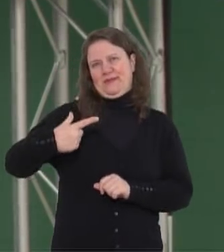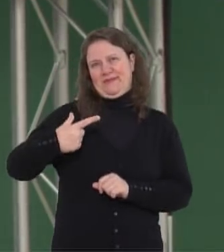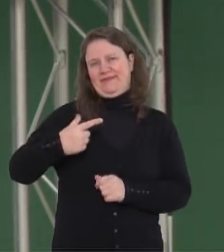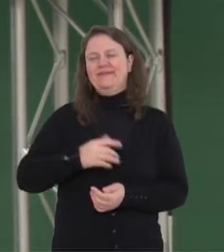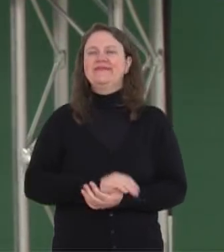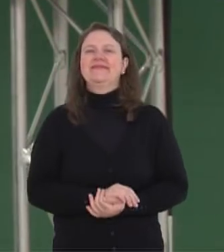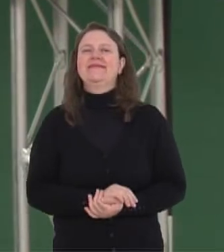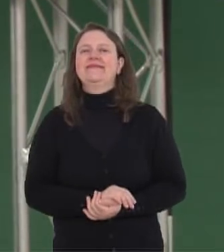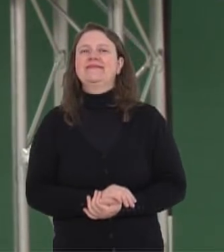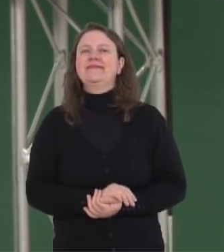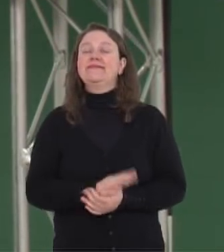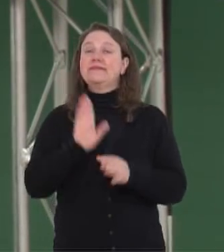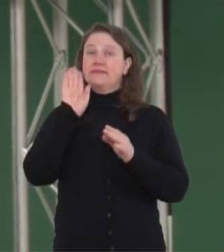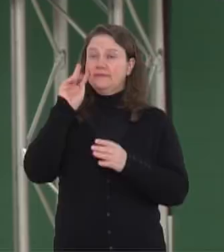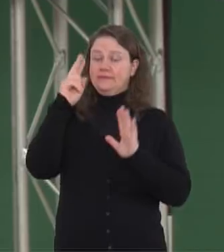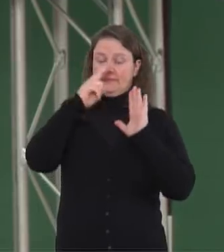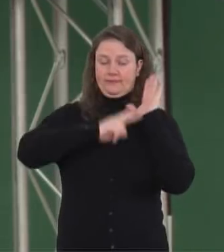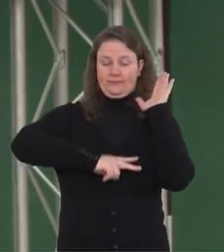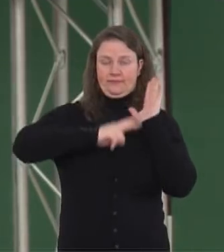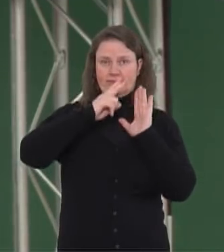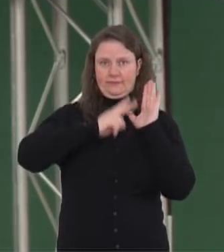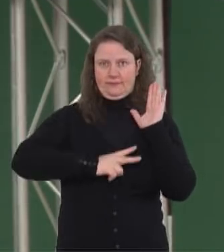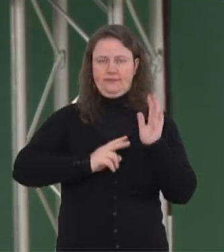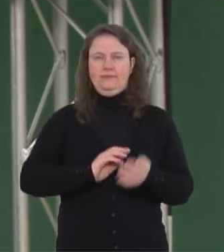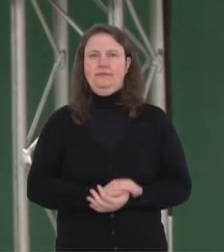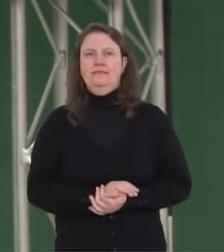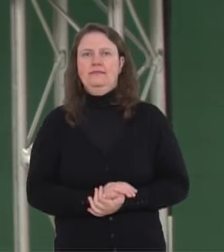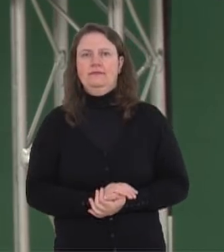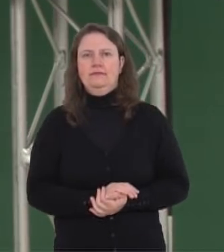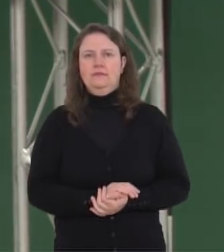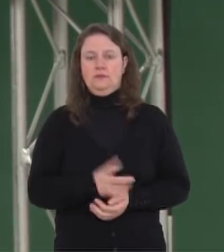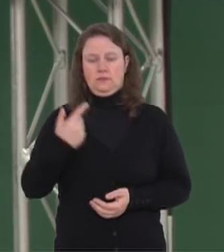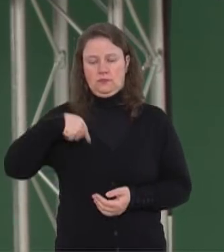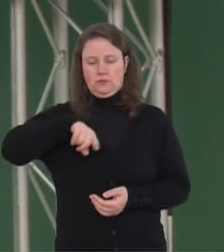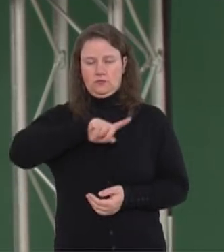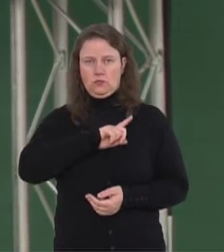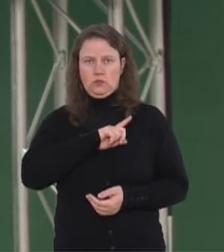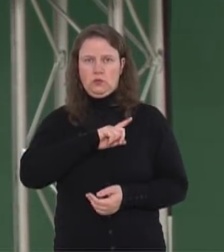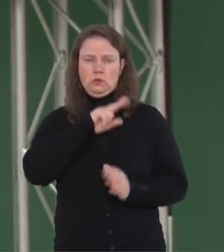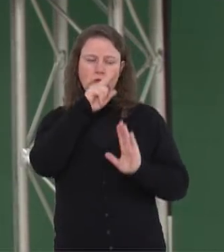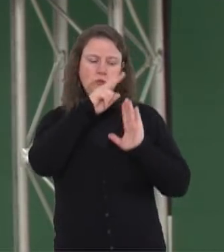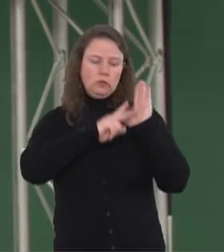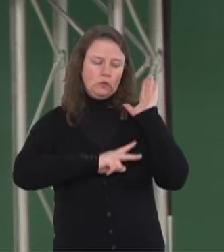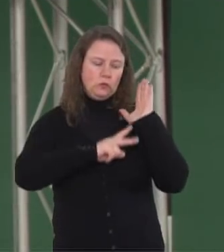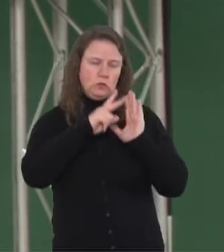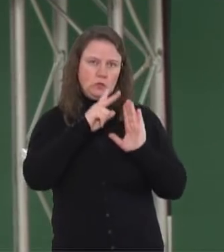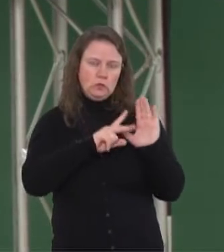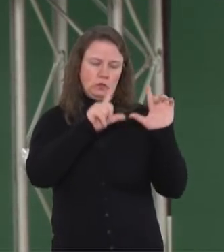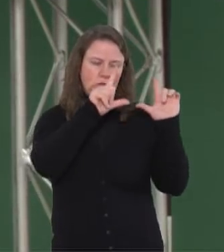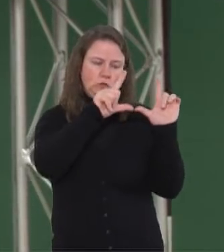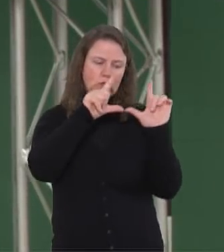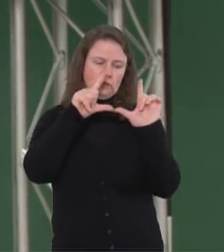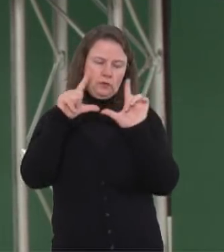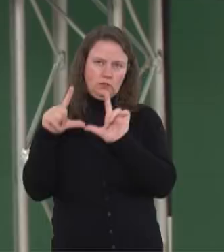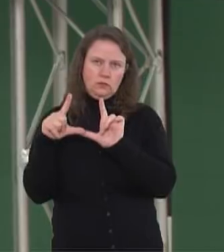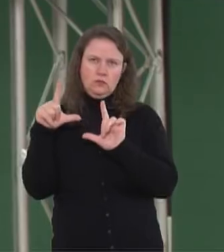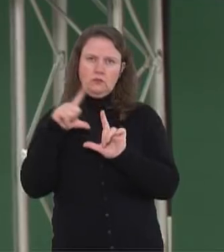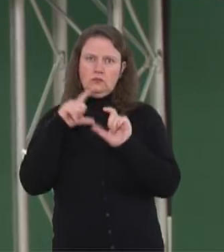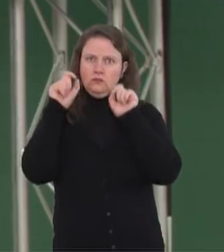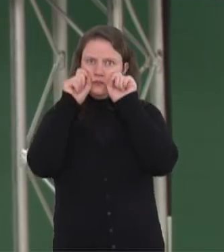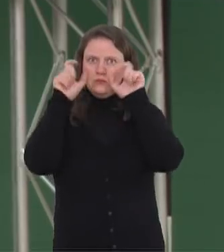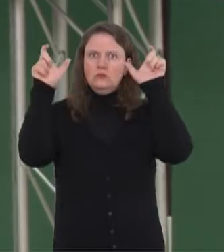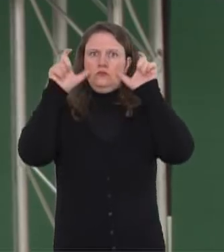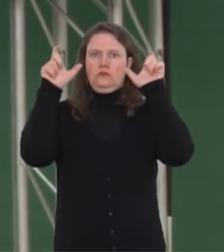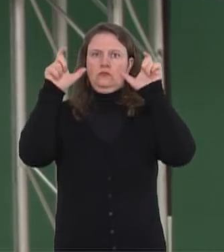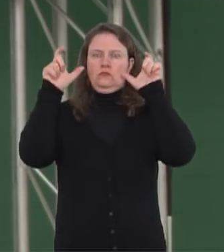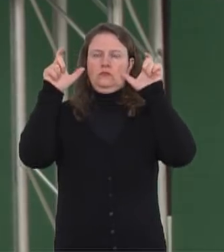piadinhas. Então, vamos fazer a leitura lá. Para nós fazermos a leitura de uma comic strip, eu tenho que prestar